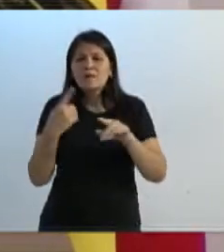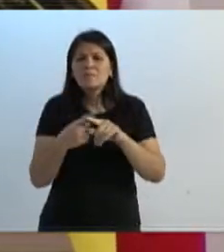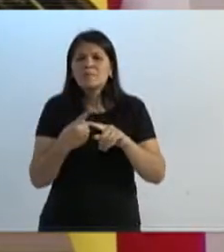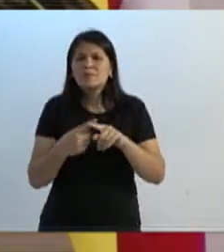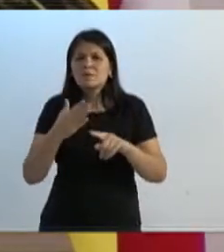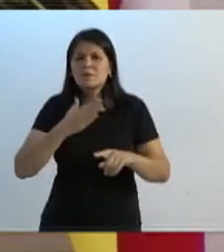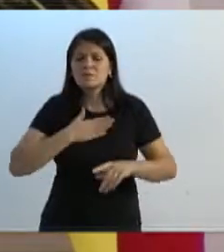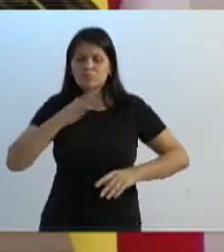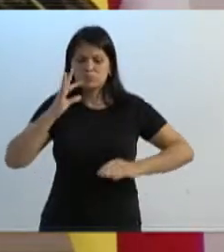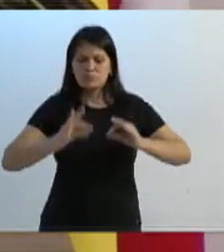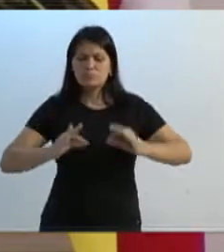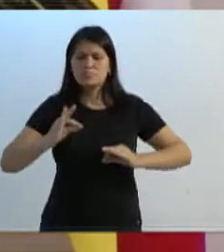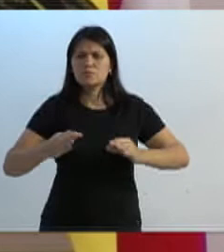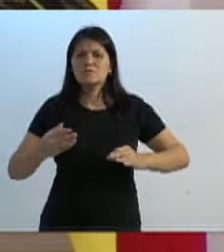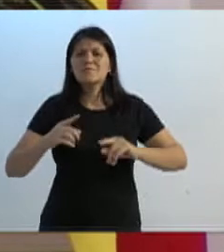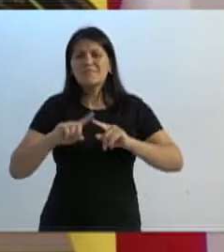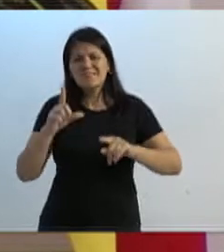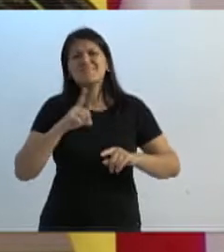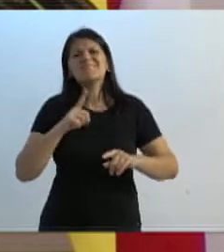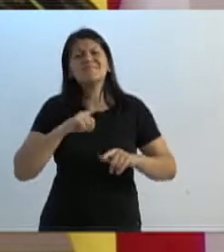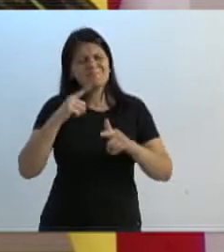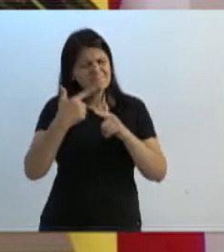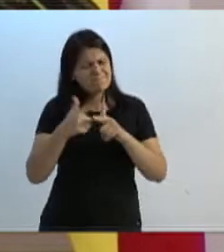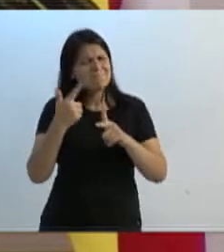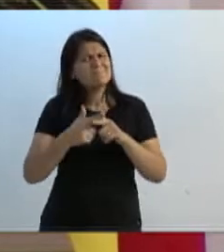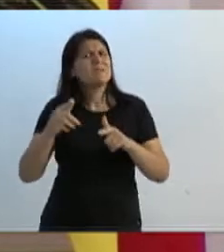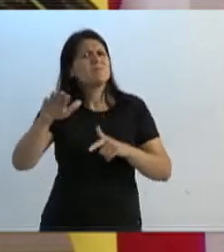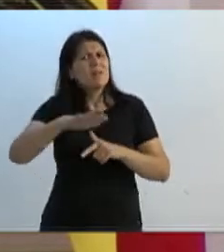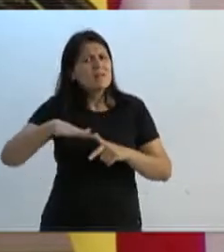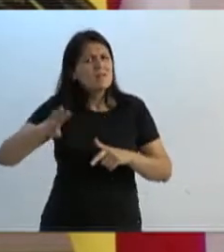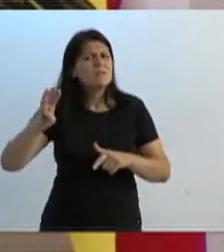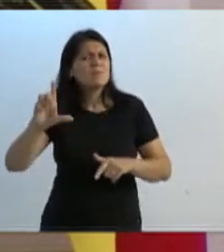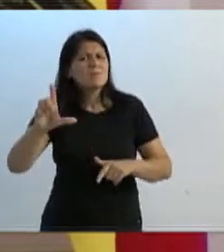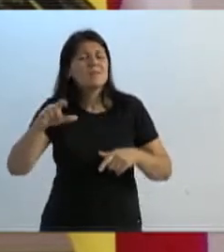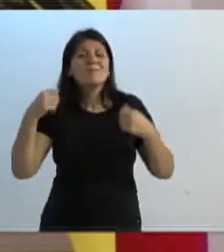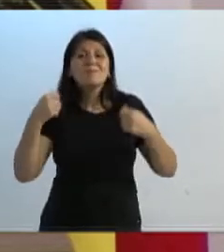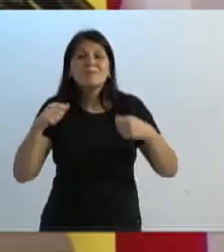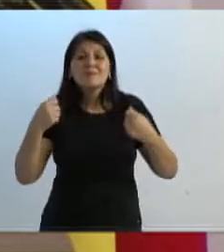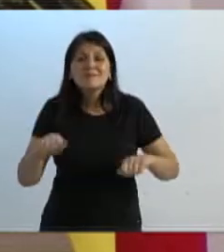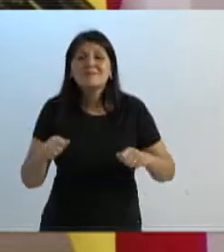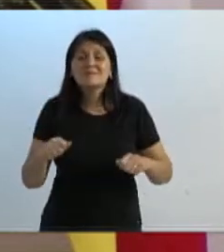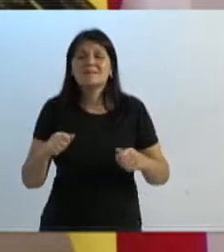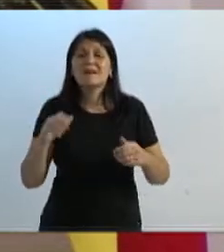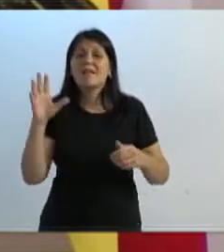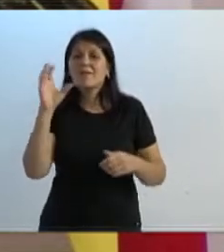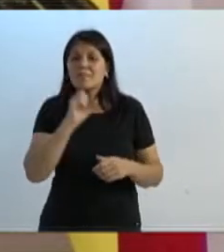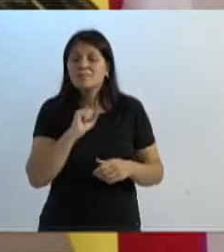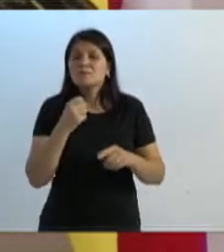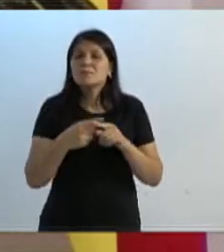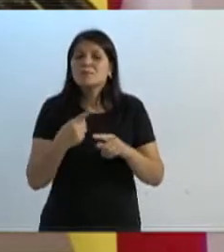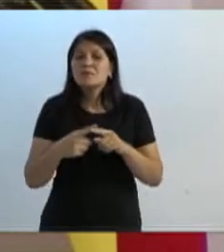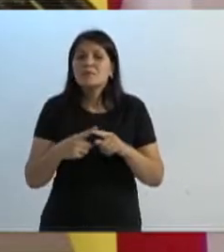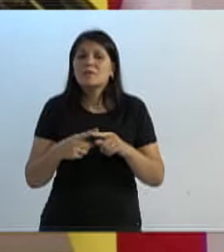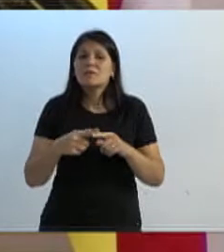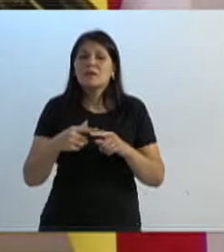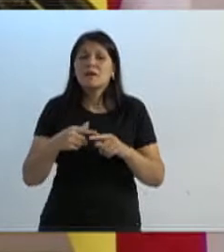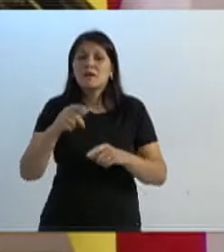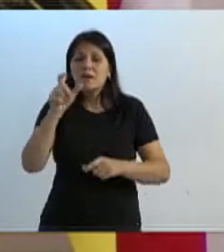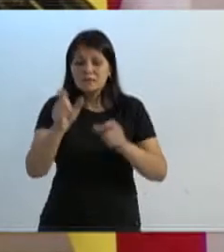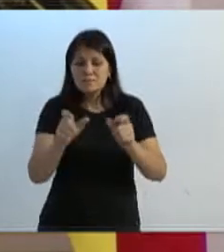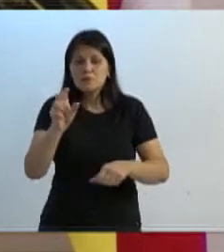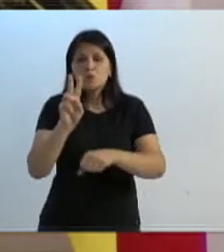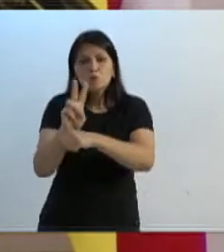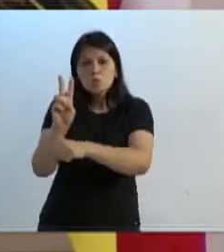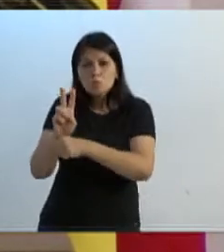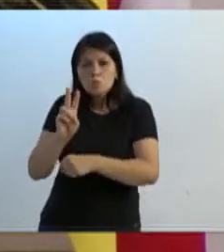papel, mas existe esse problema colocado na nossa cidade que precisa resolver. As protetoras, as entidades